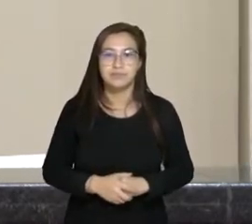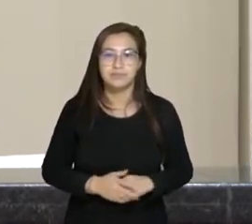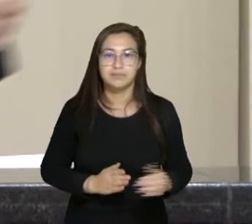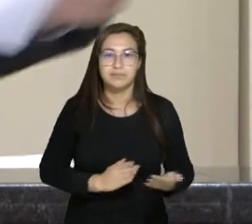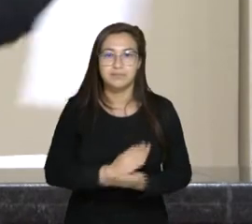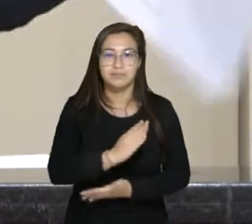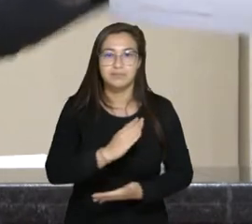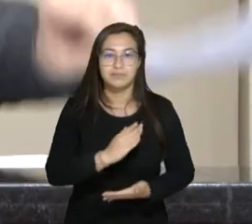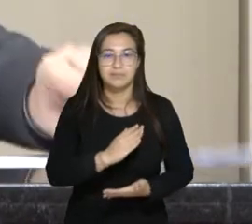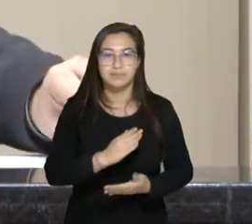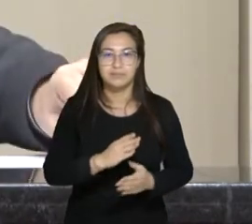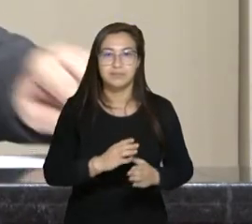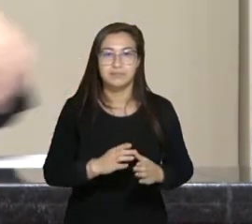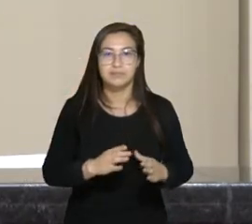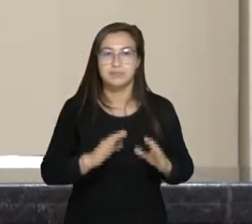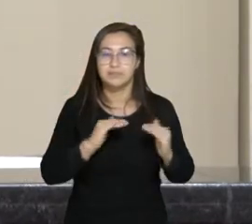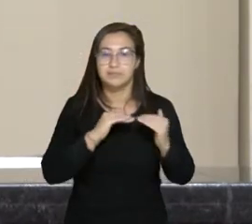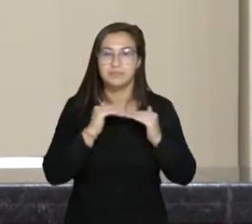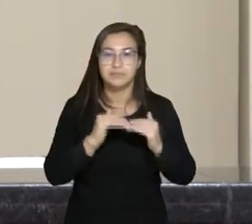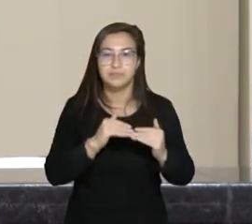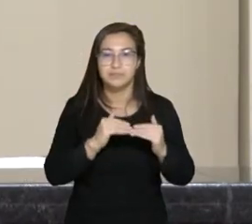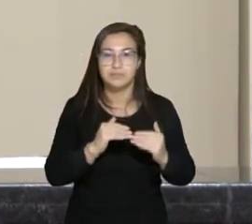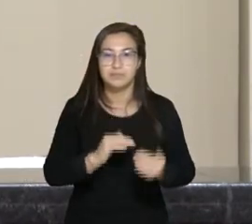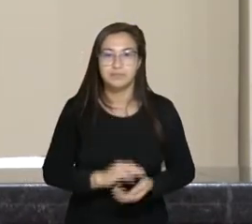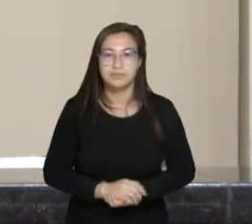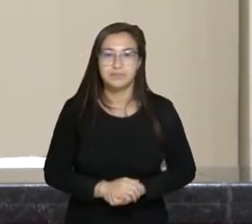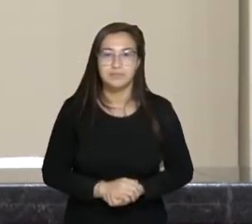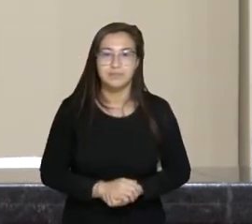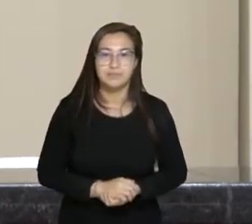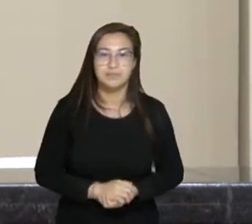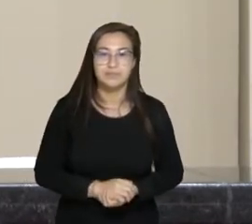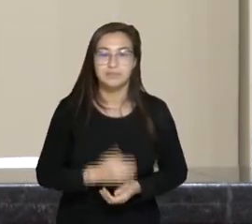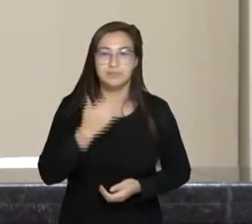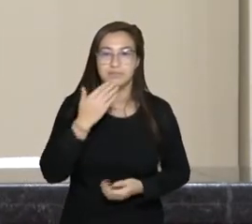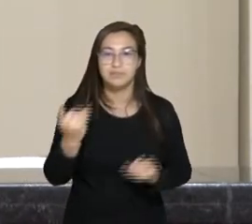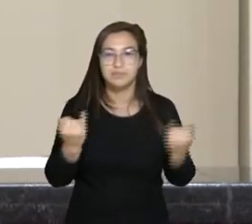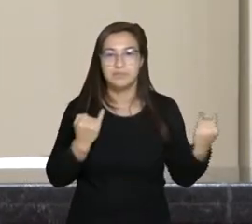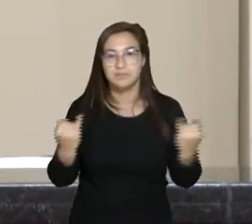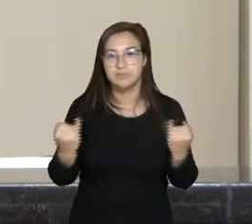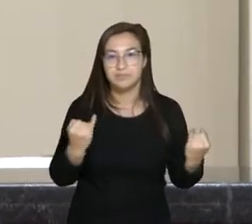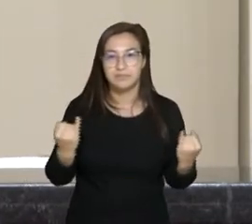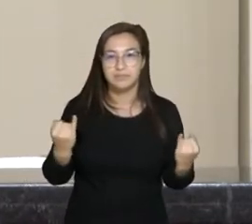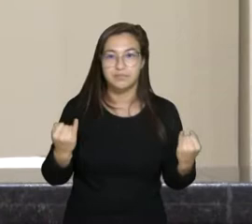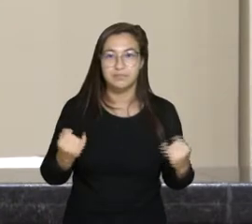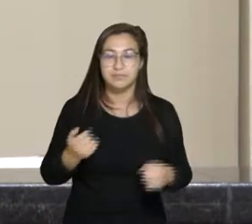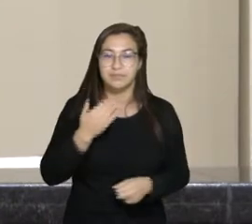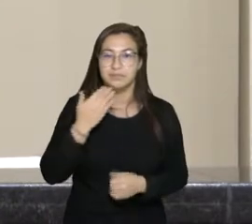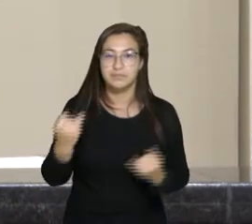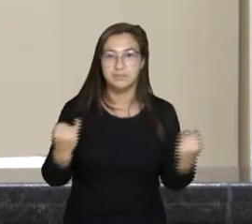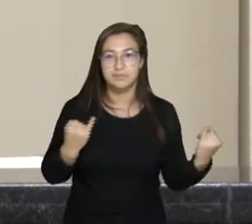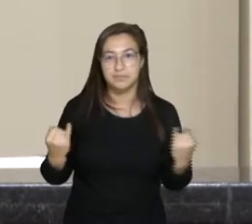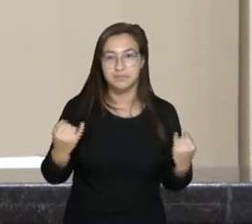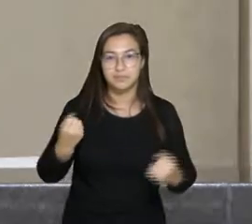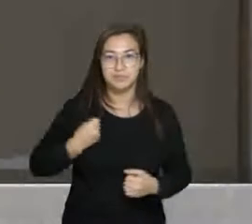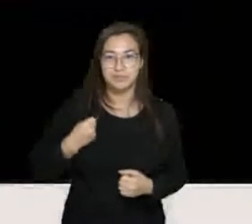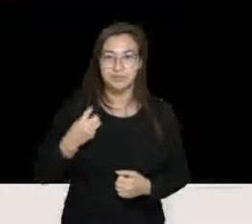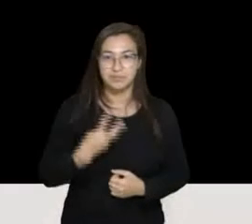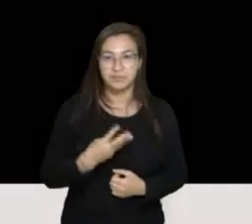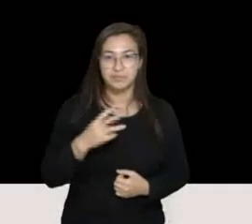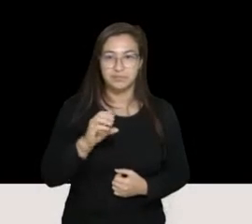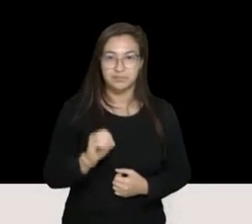aprovado por unanimidade a o pedido de informação pedido informação